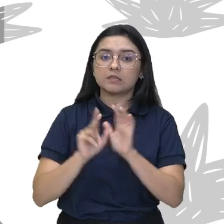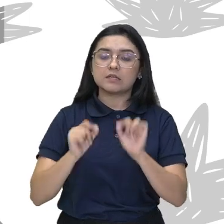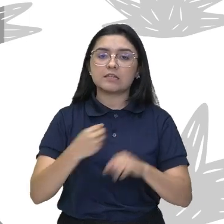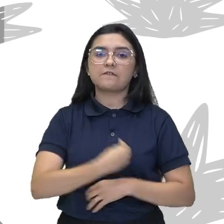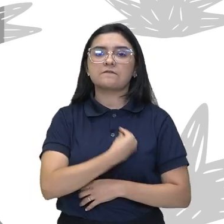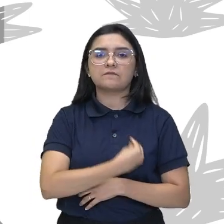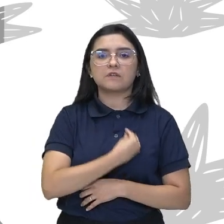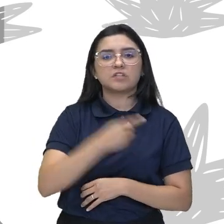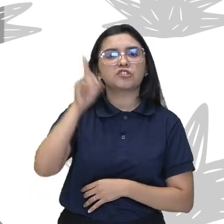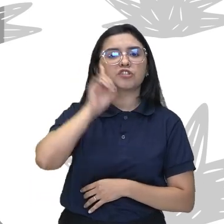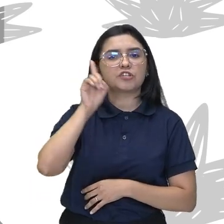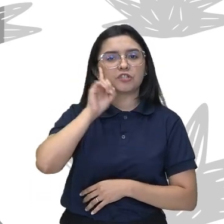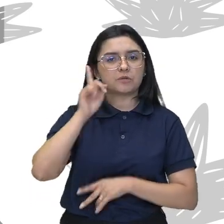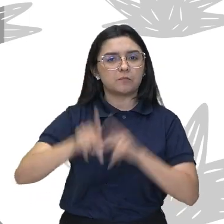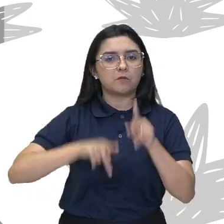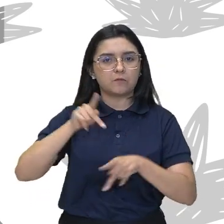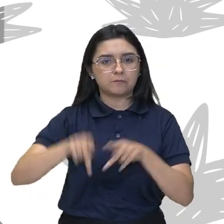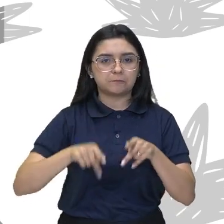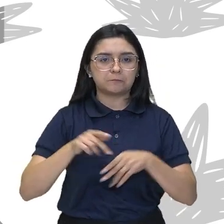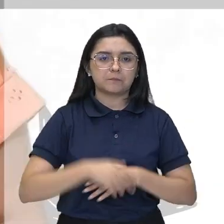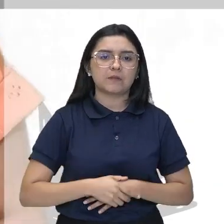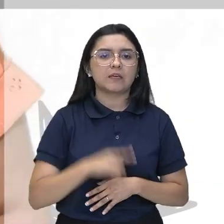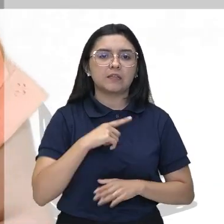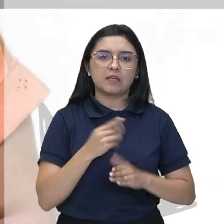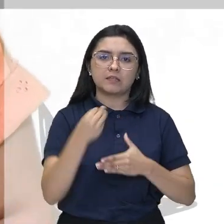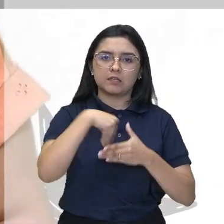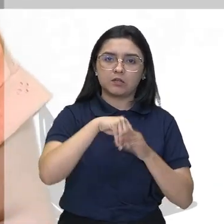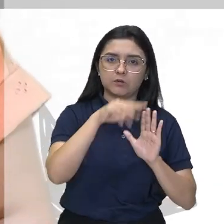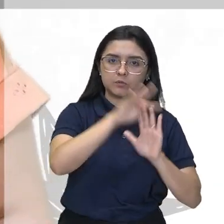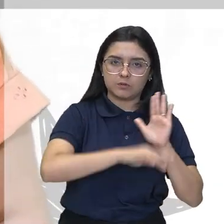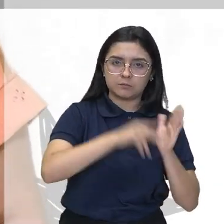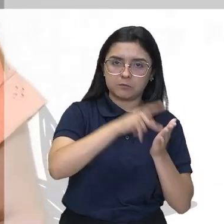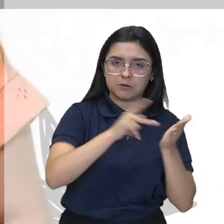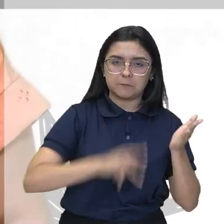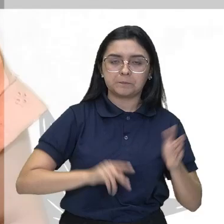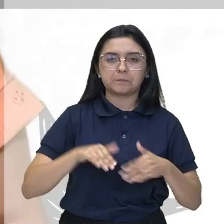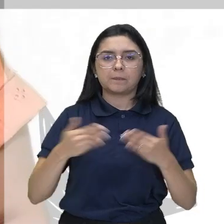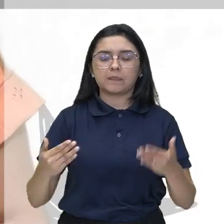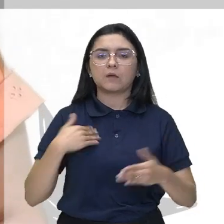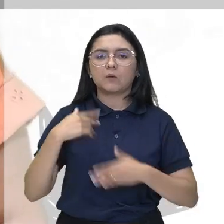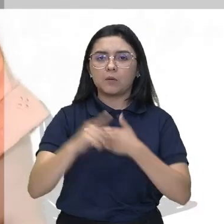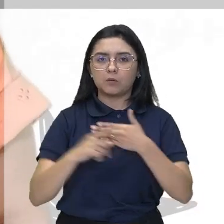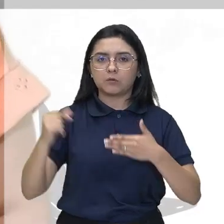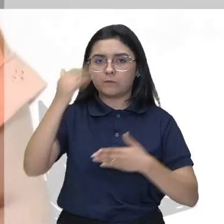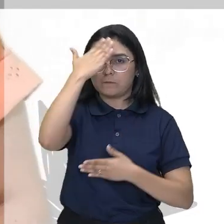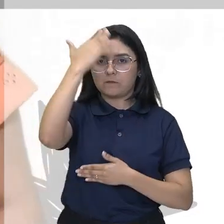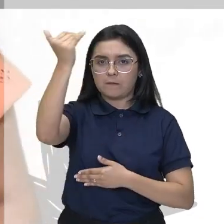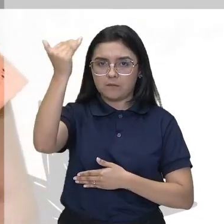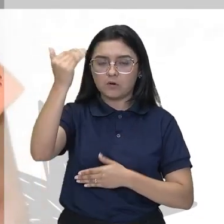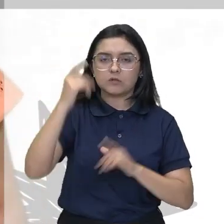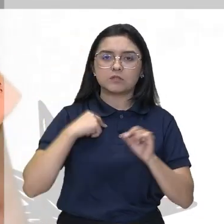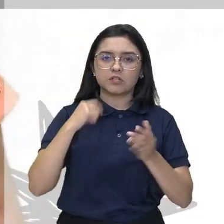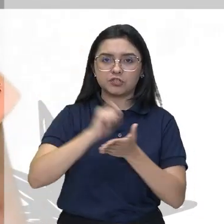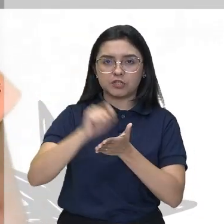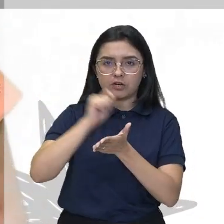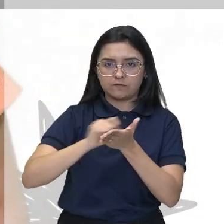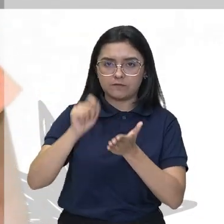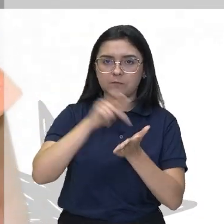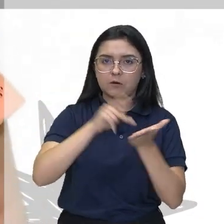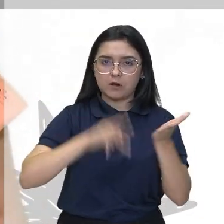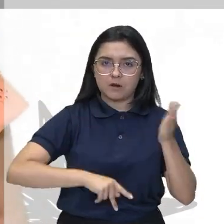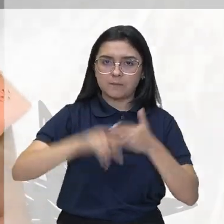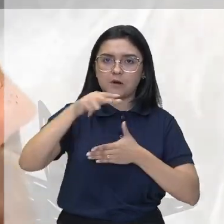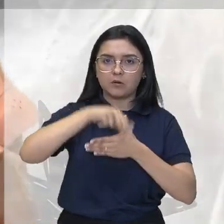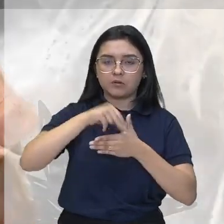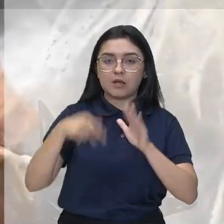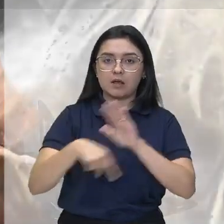esse cotidiano que já aparece no poema. Um dos autores mais conhecidos por escrever literatura de cordel